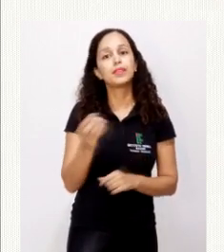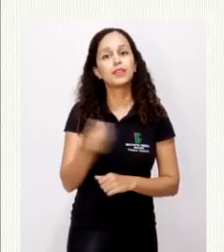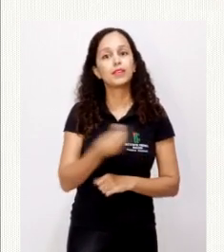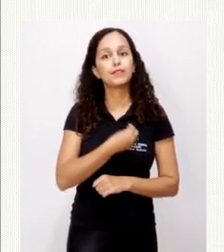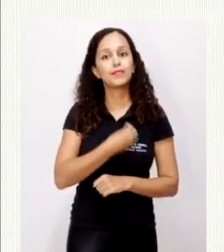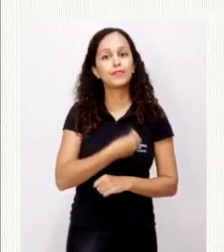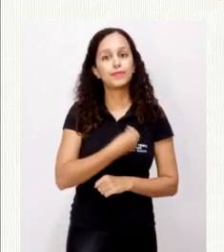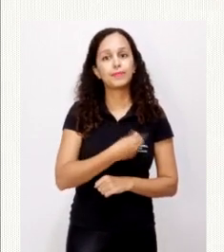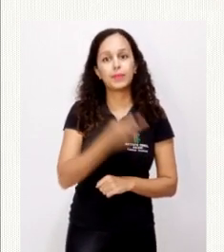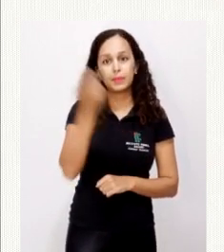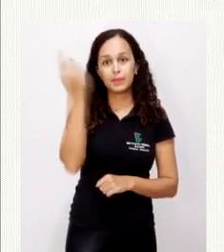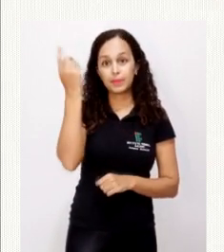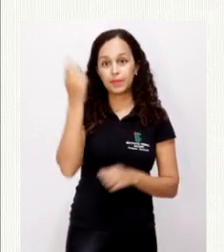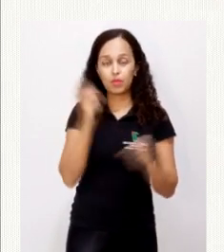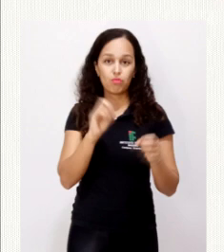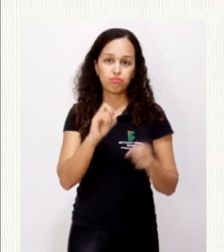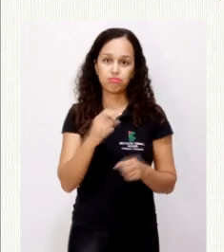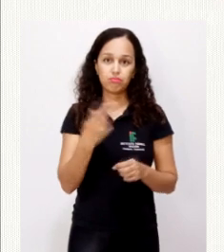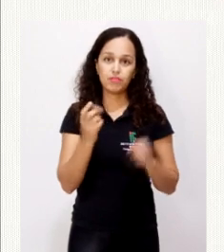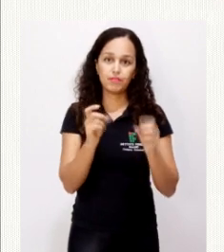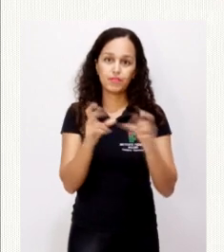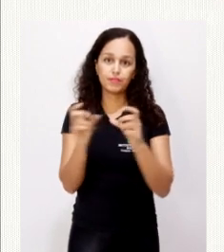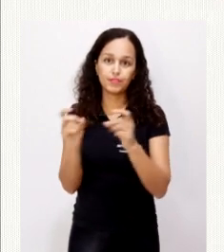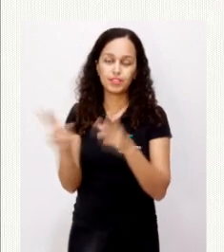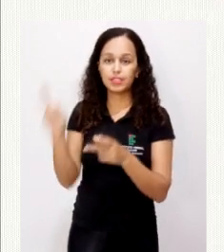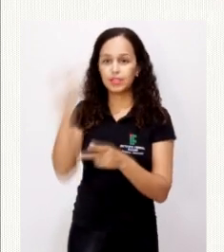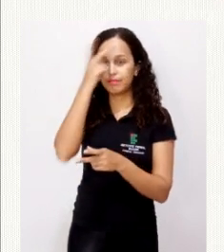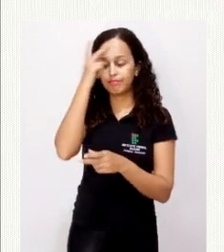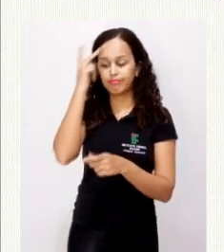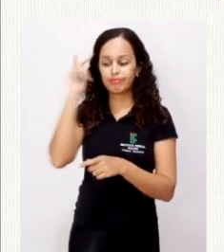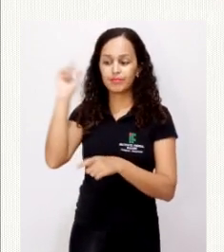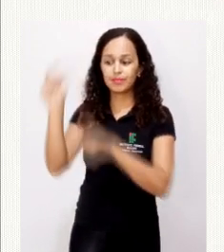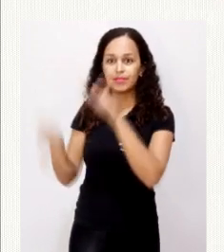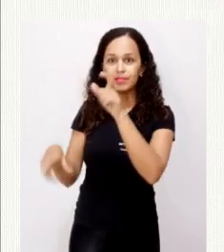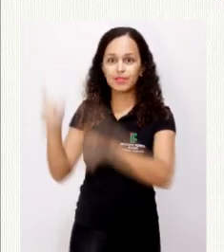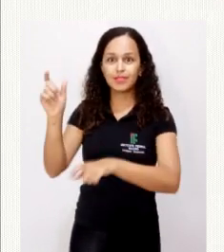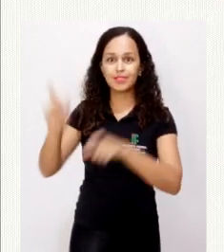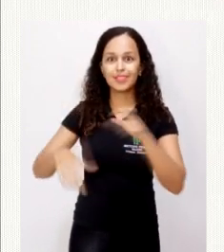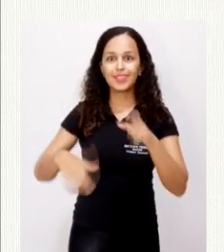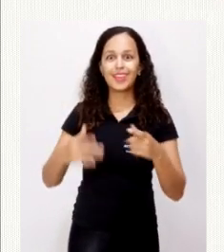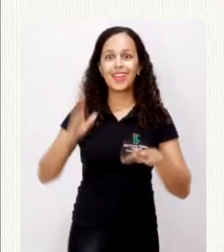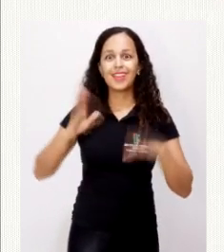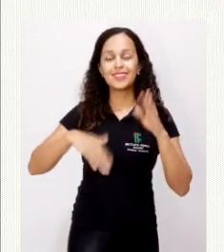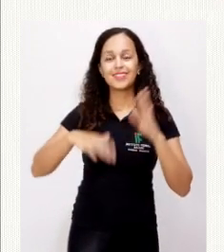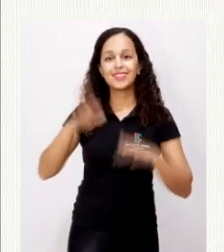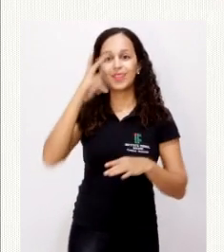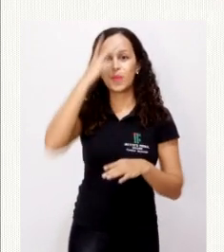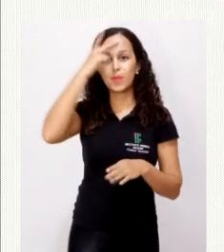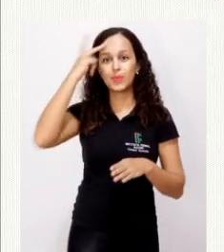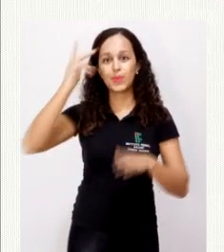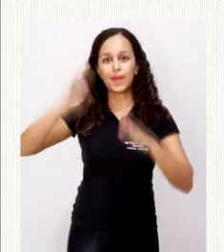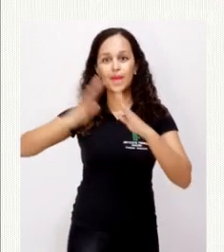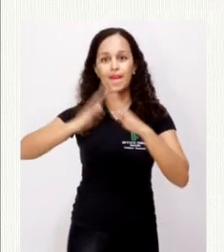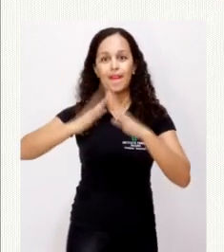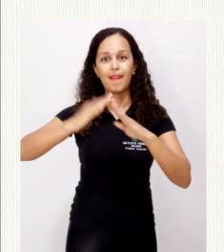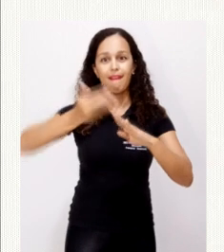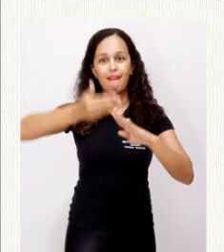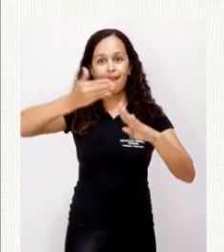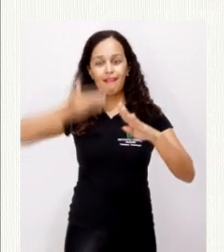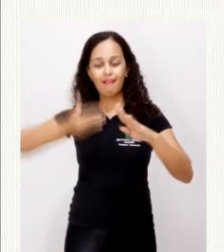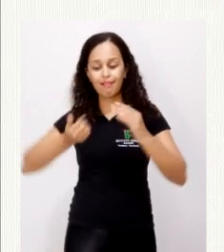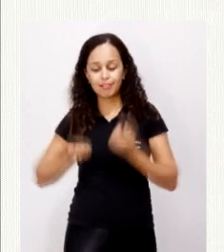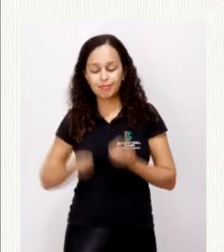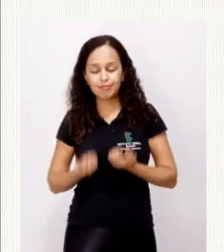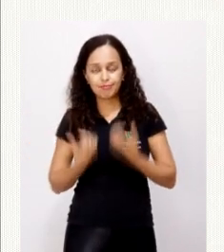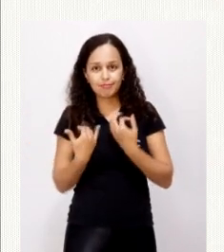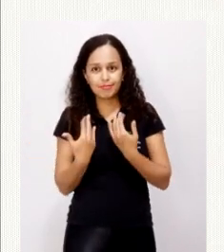são obtidas pelo próprio consumidor, plantadas nos quintais das casas ou que crescem em meias plantações e